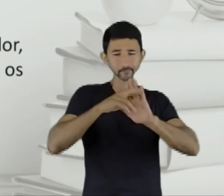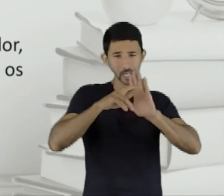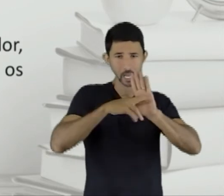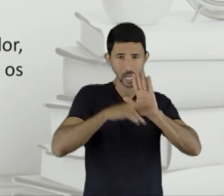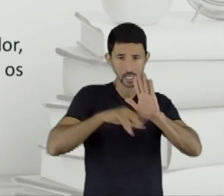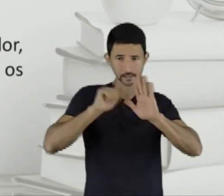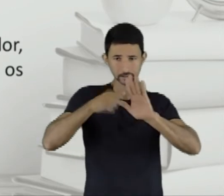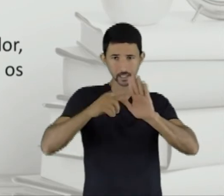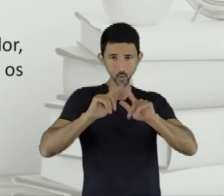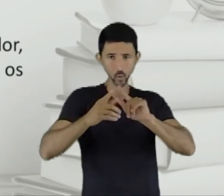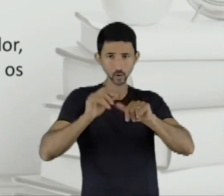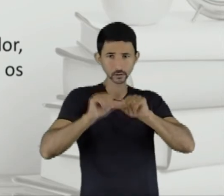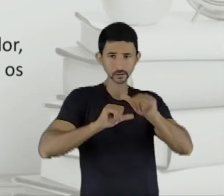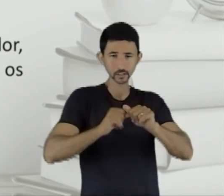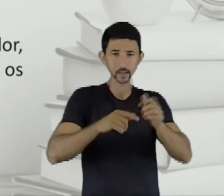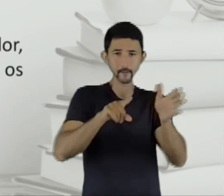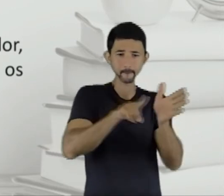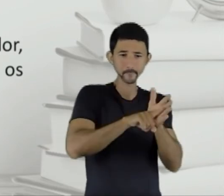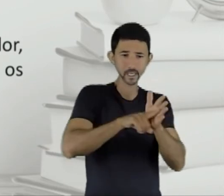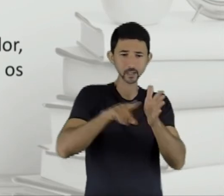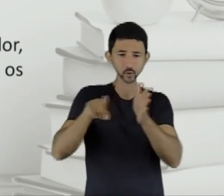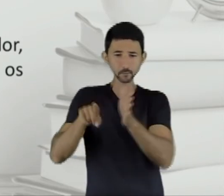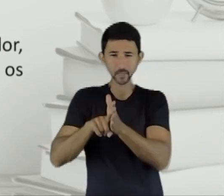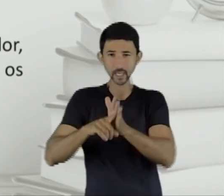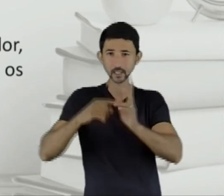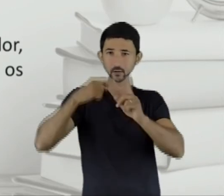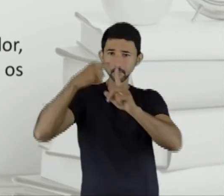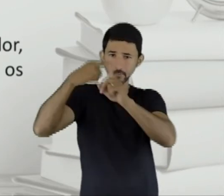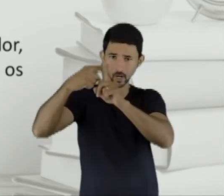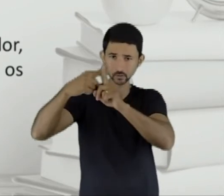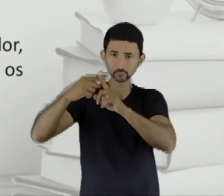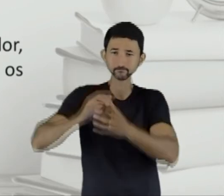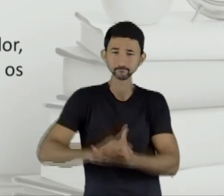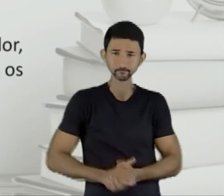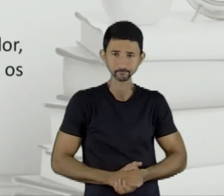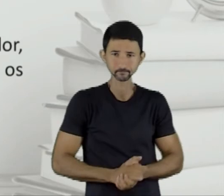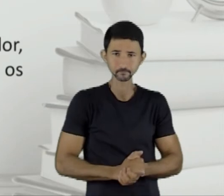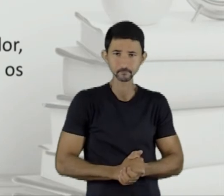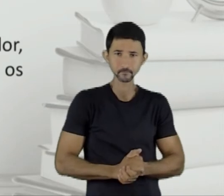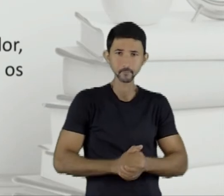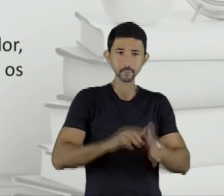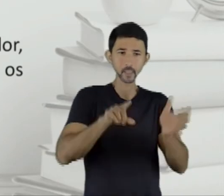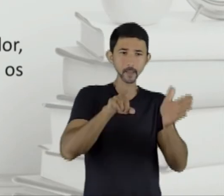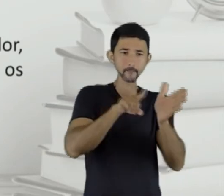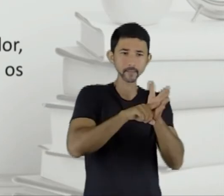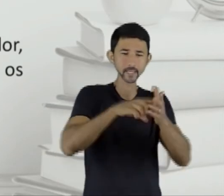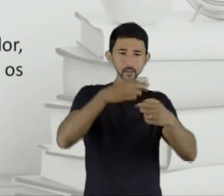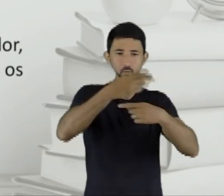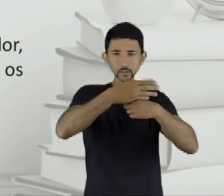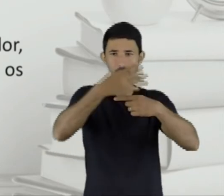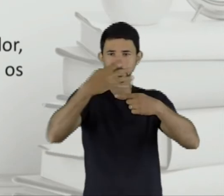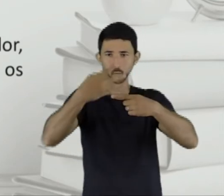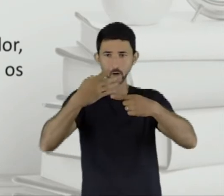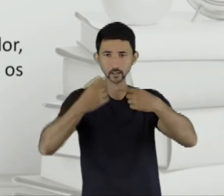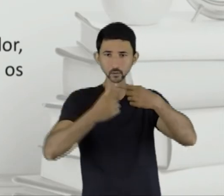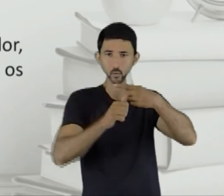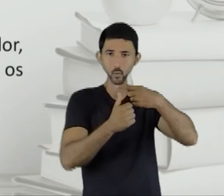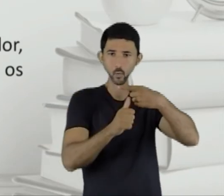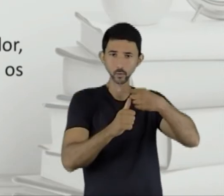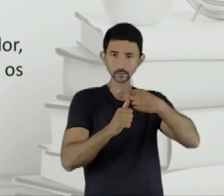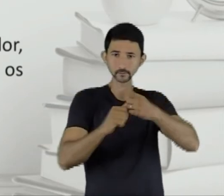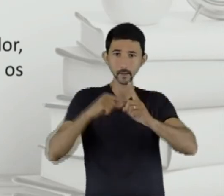regra de sinais. Menos com menos vai dar mais, certo? Então fica menos 34 onzeavos mais 1